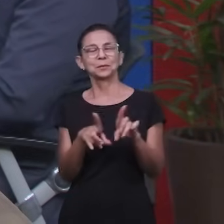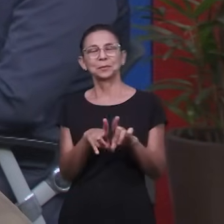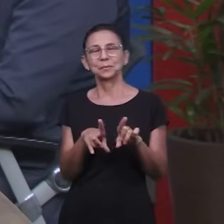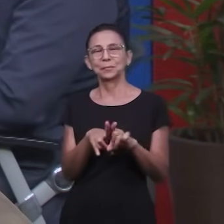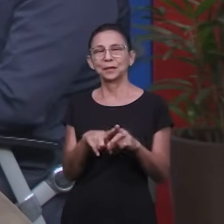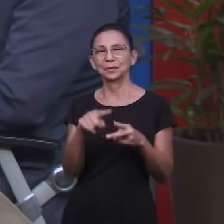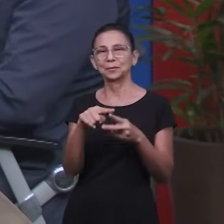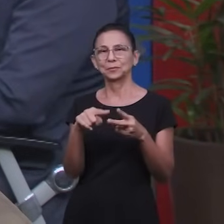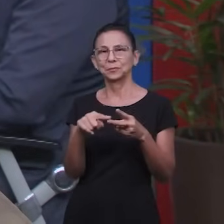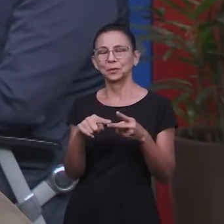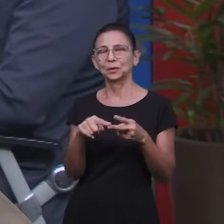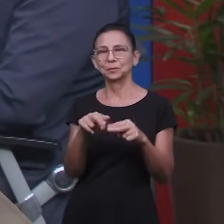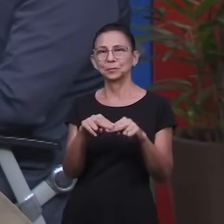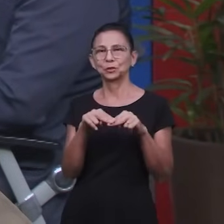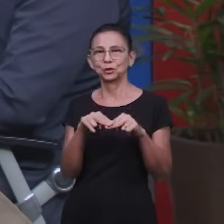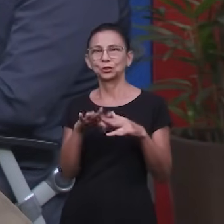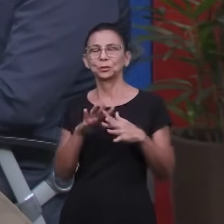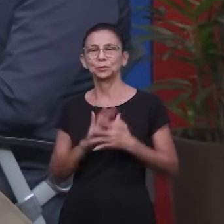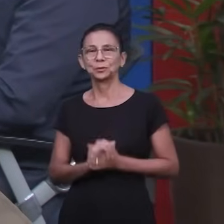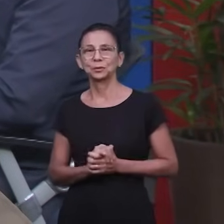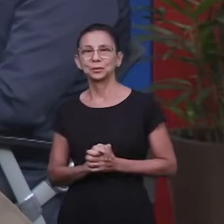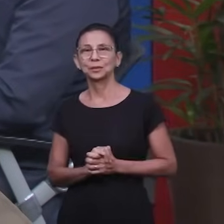No culto na EBD,